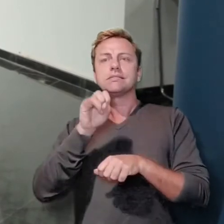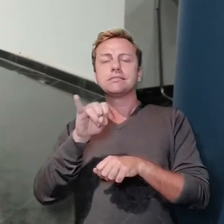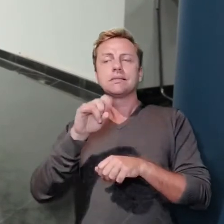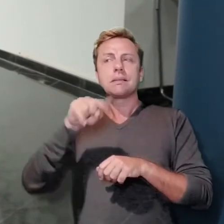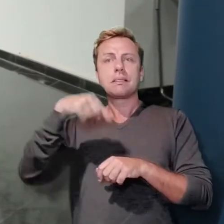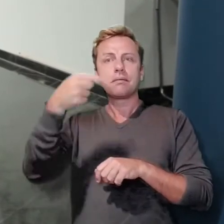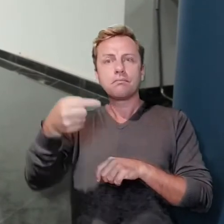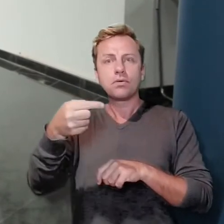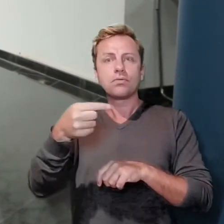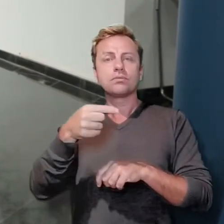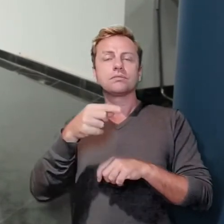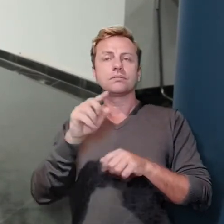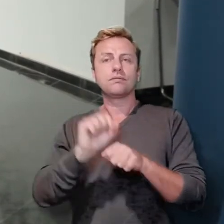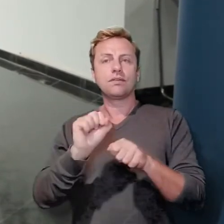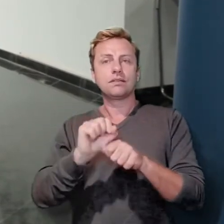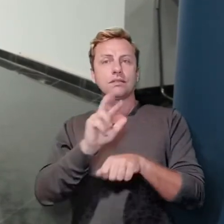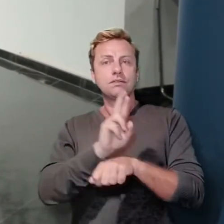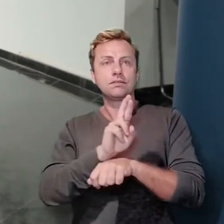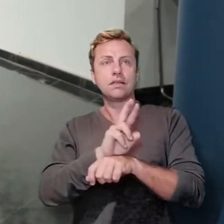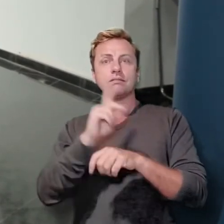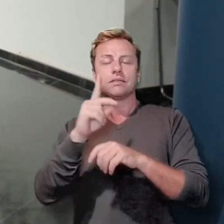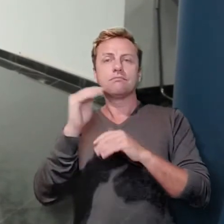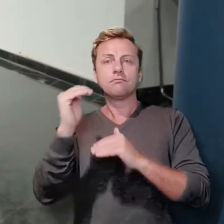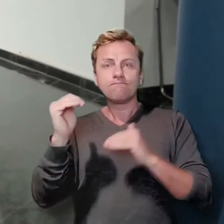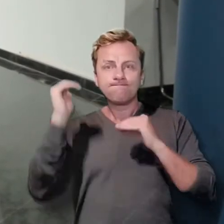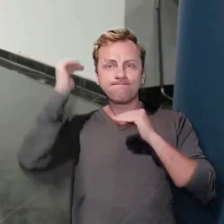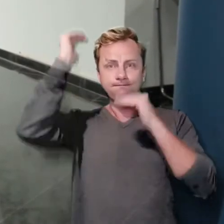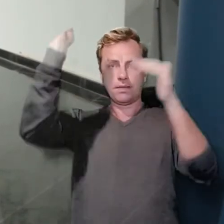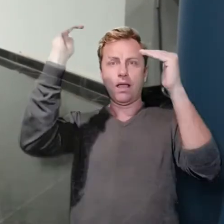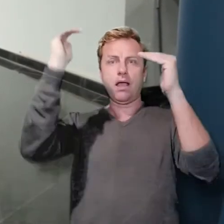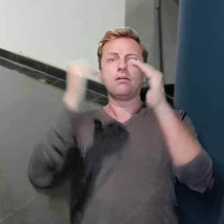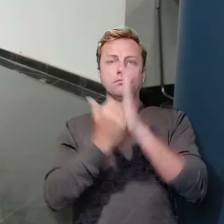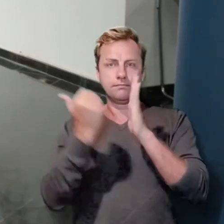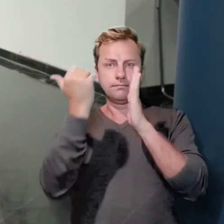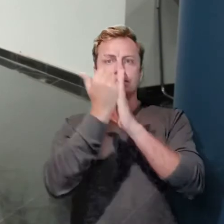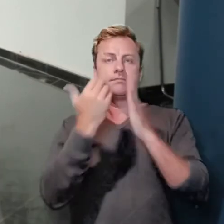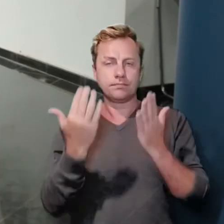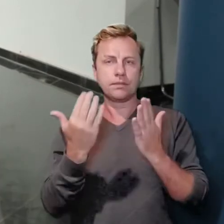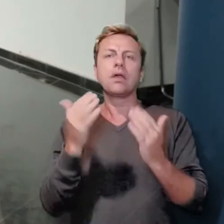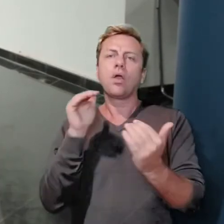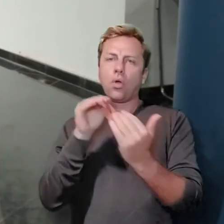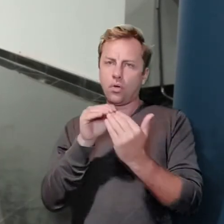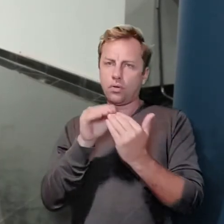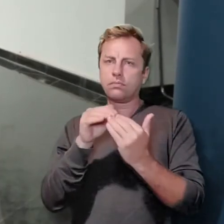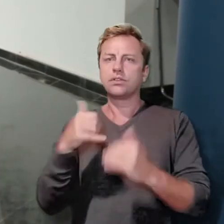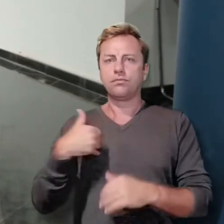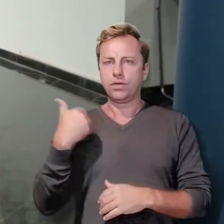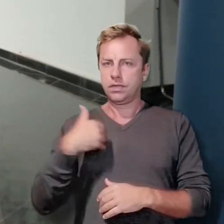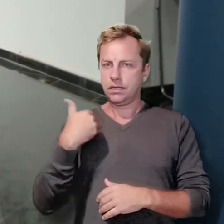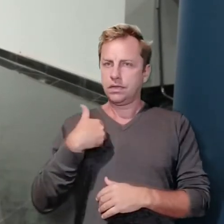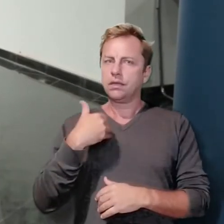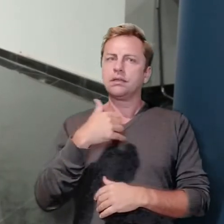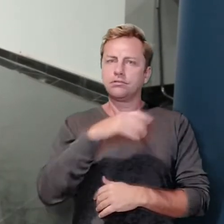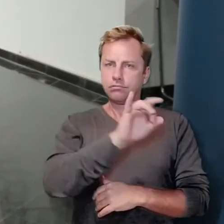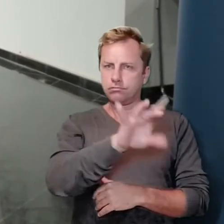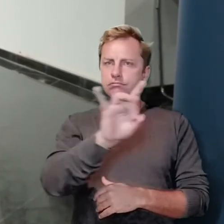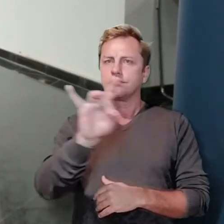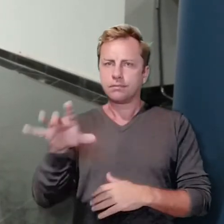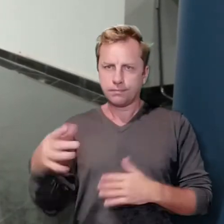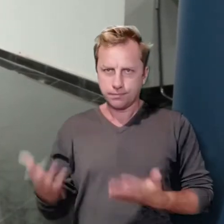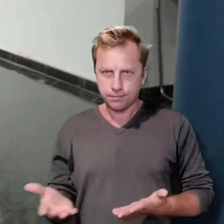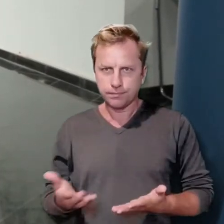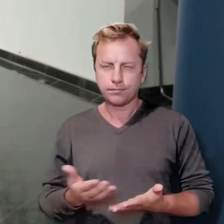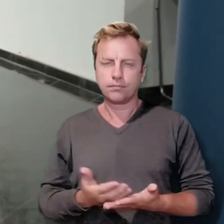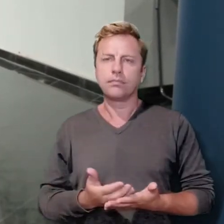num estado de reserva sempre alto. É claro, compatível com a idade